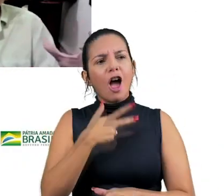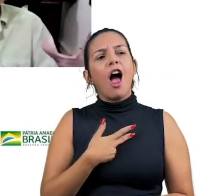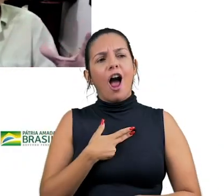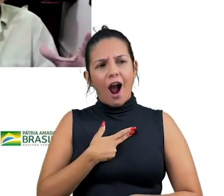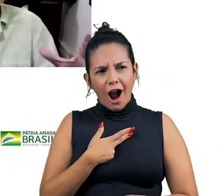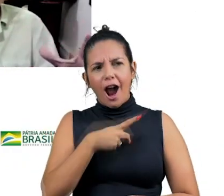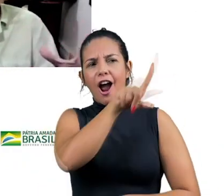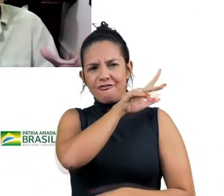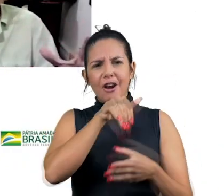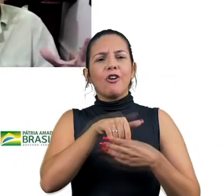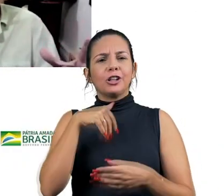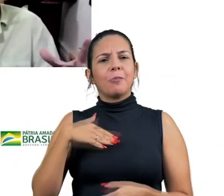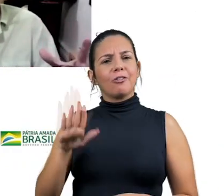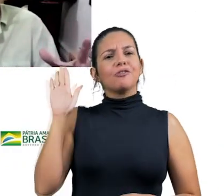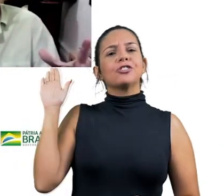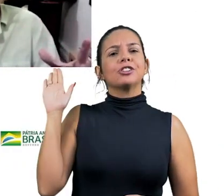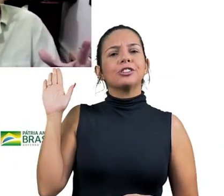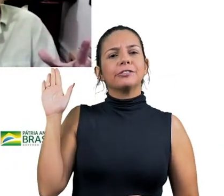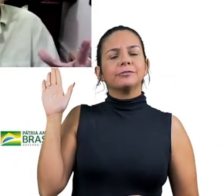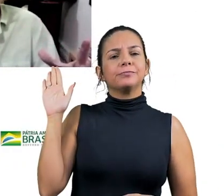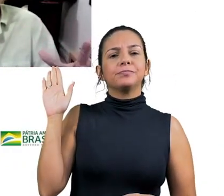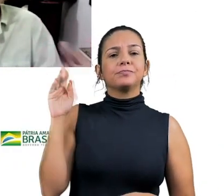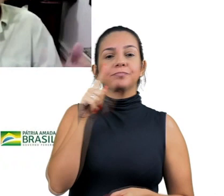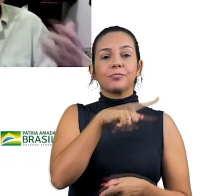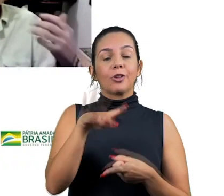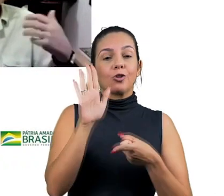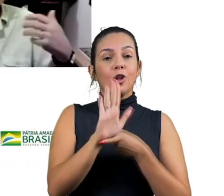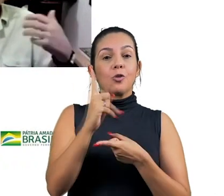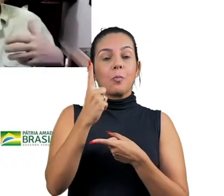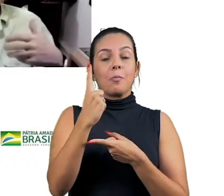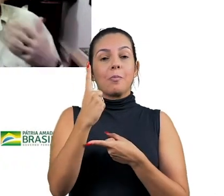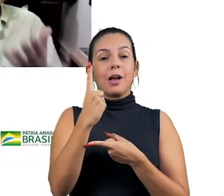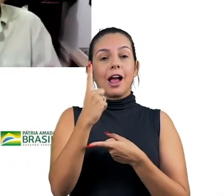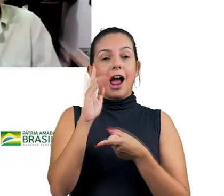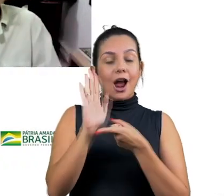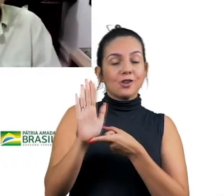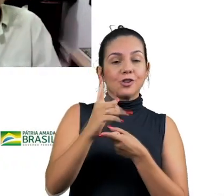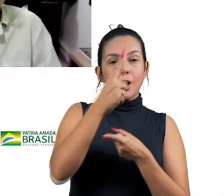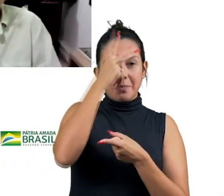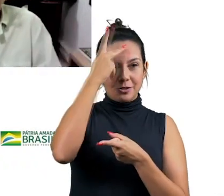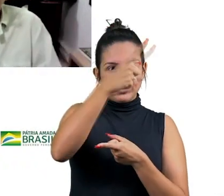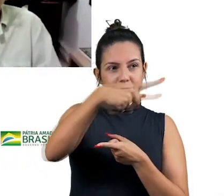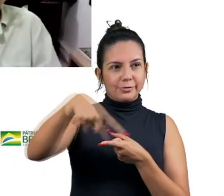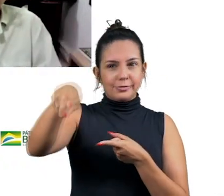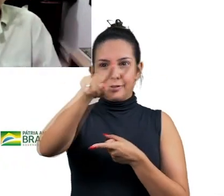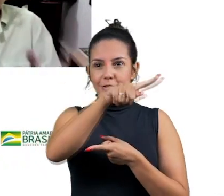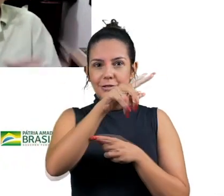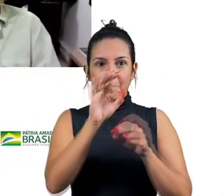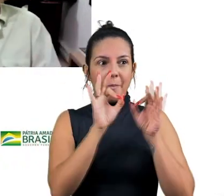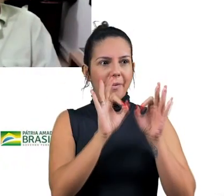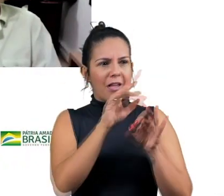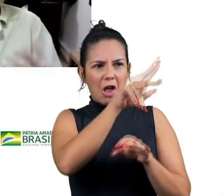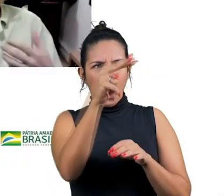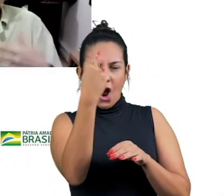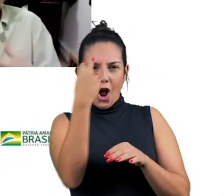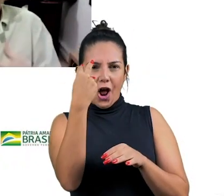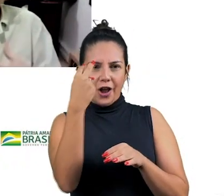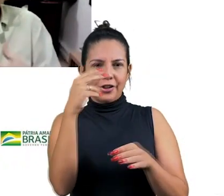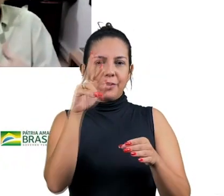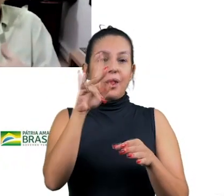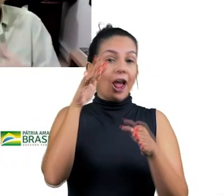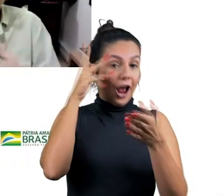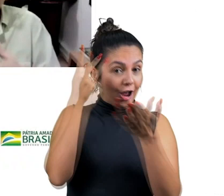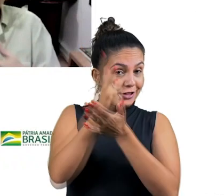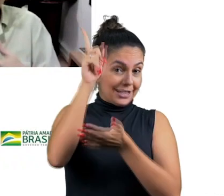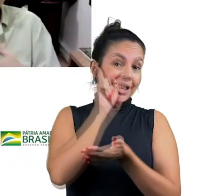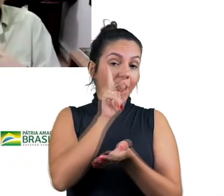E aí ele é ajudado por uma tempestade perfeita, que infelicita o país e ajuda ele a se eleger. Foi o que aconteceu nos Estados Unidos,